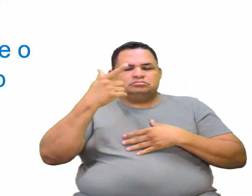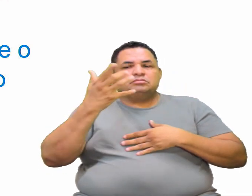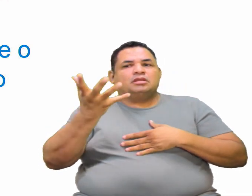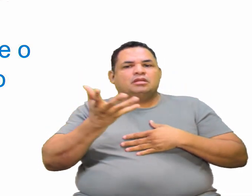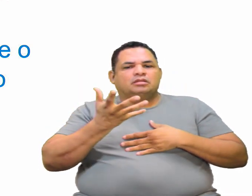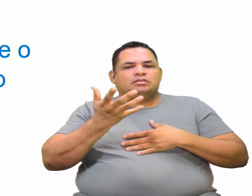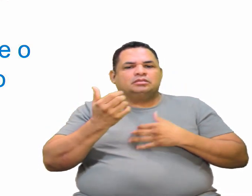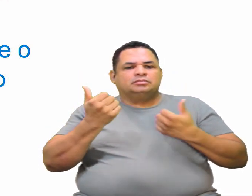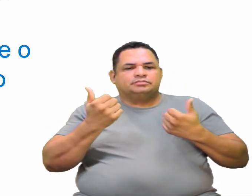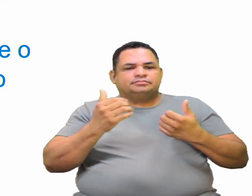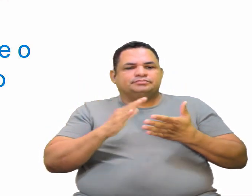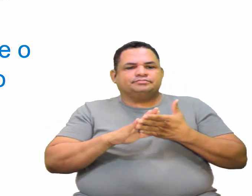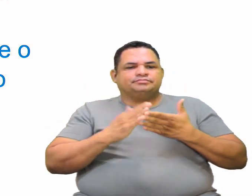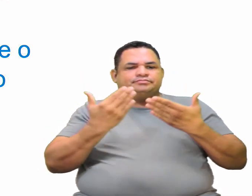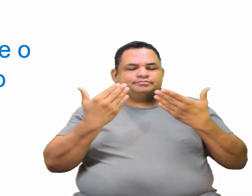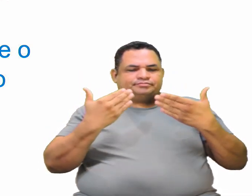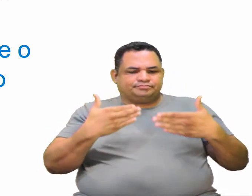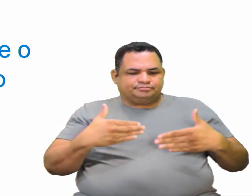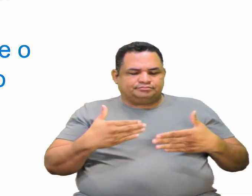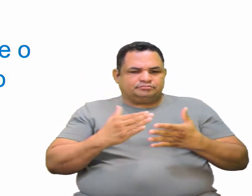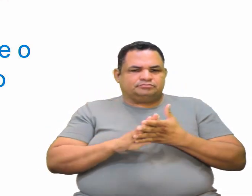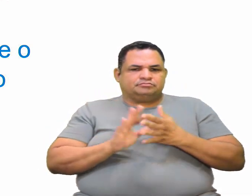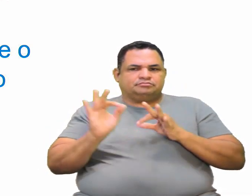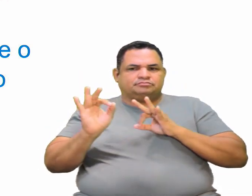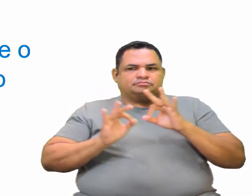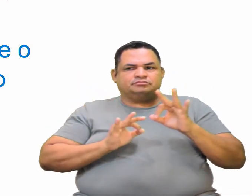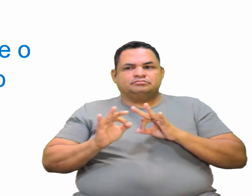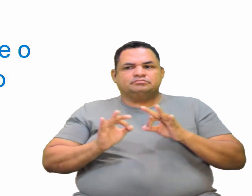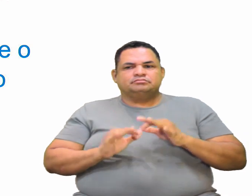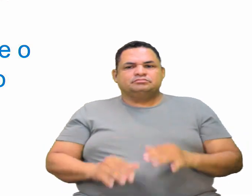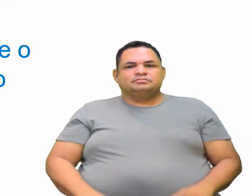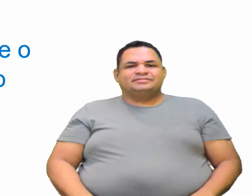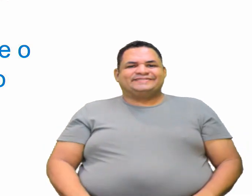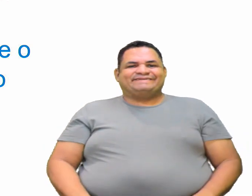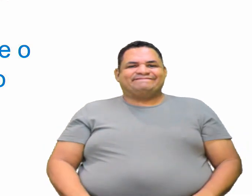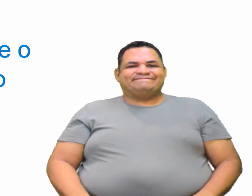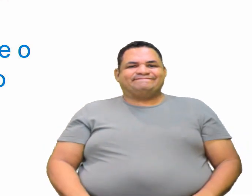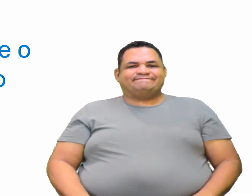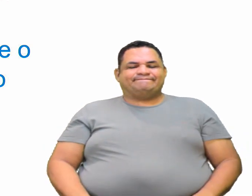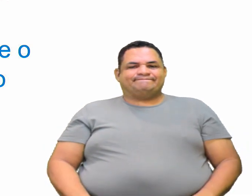avaliado, você diz, pode vir a prova que vier, mano, eu estou preparado, depois eu estudei pra